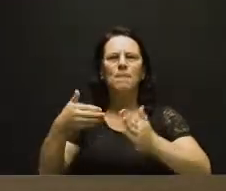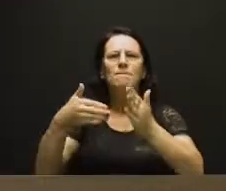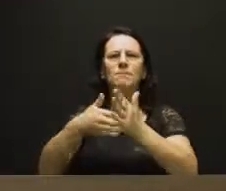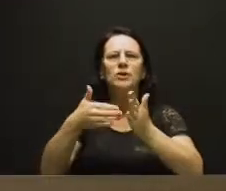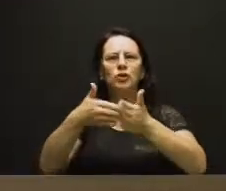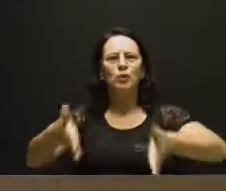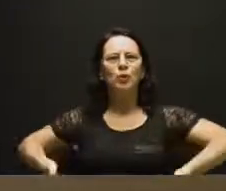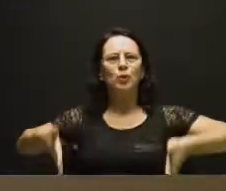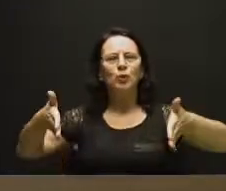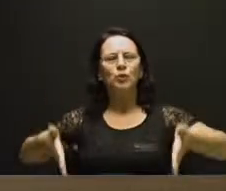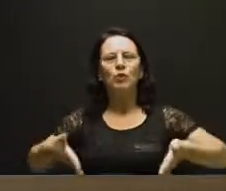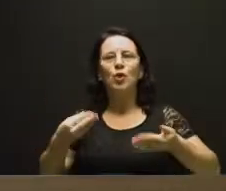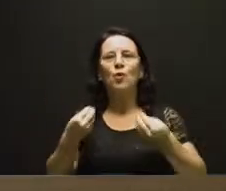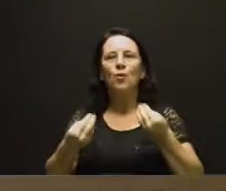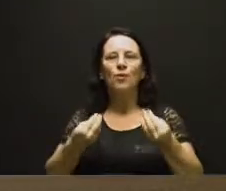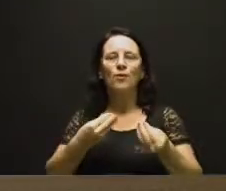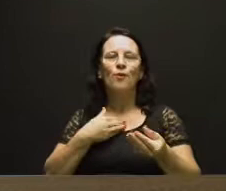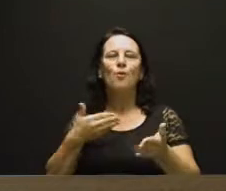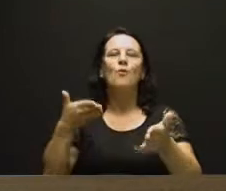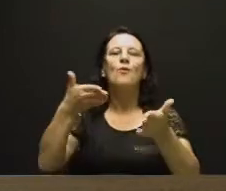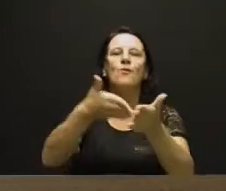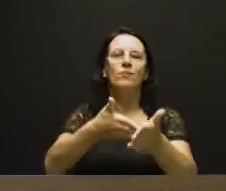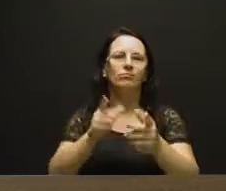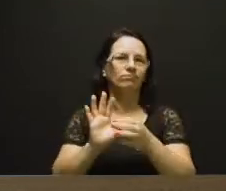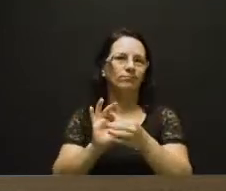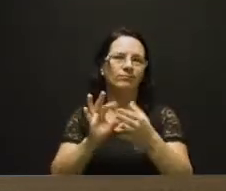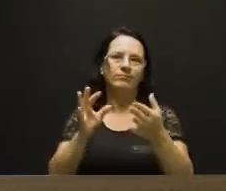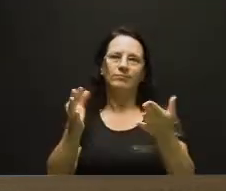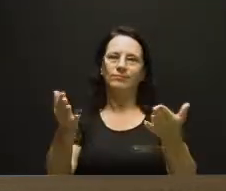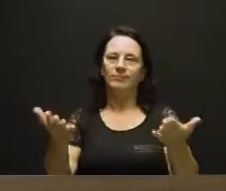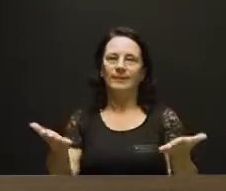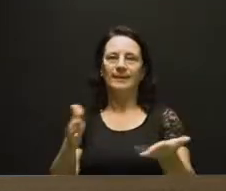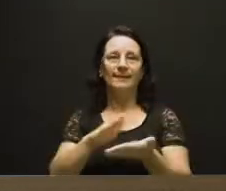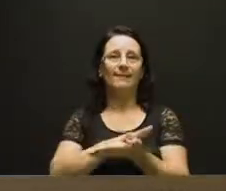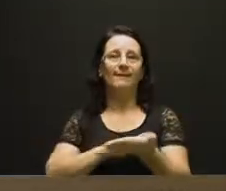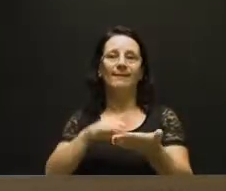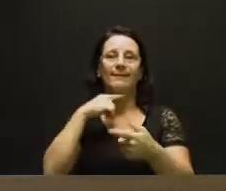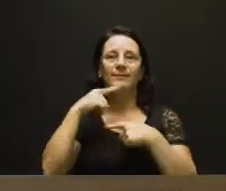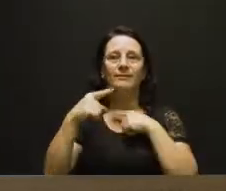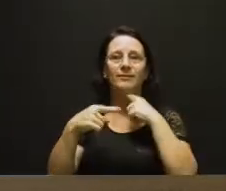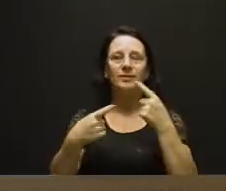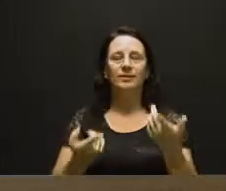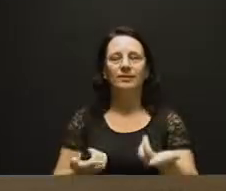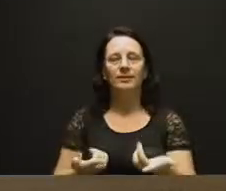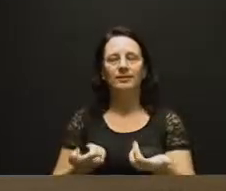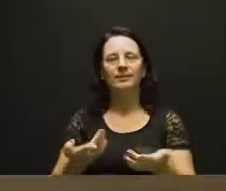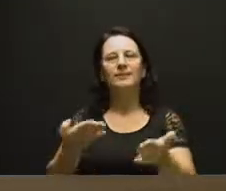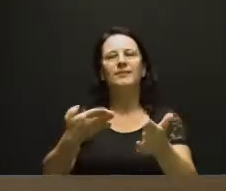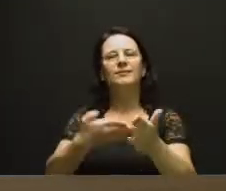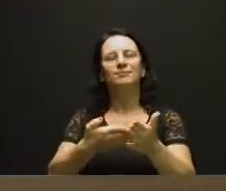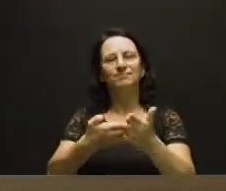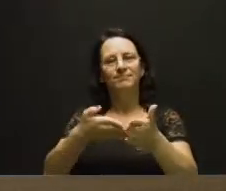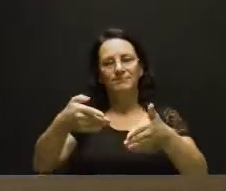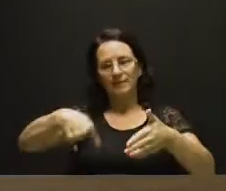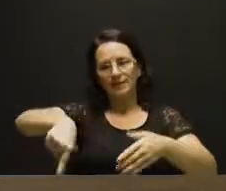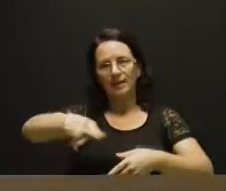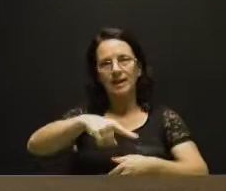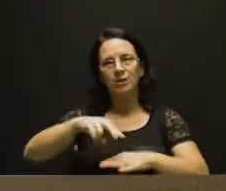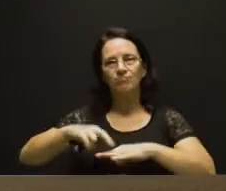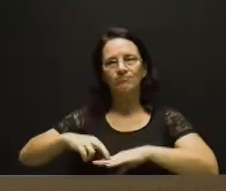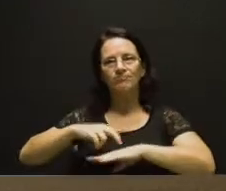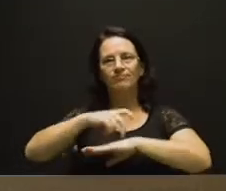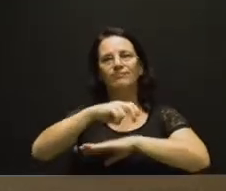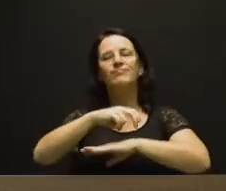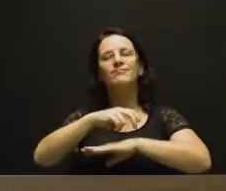acesso de ir e vir dele que é um direito constitucional também de nada vai adiantar aquele meio é deficiente e